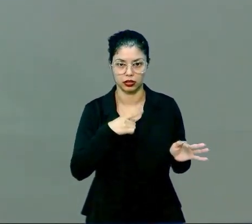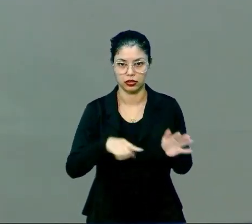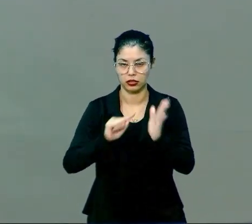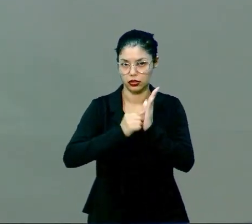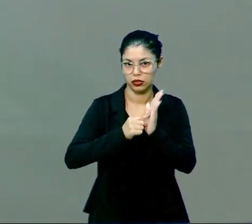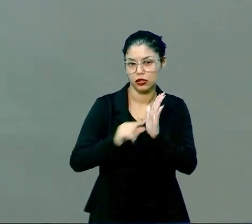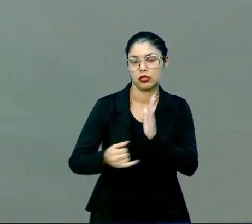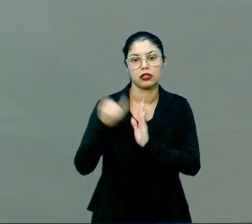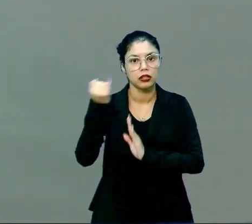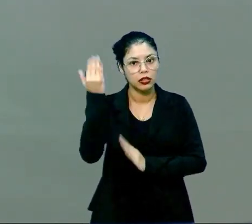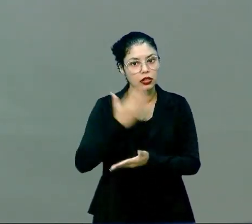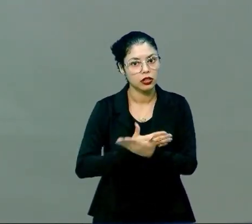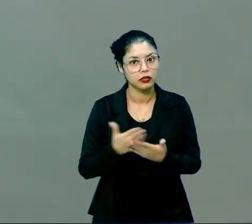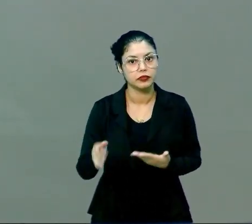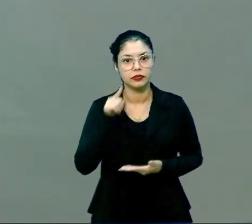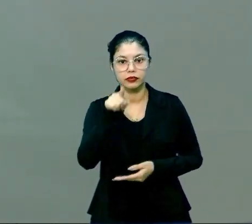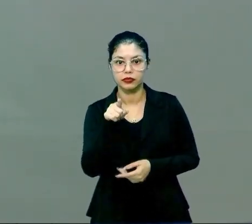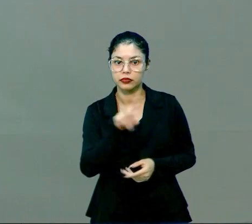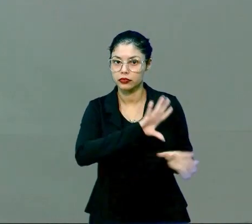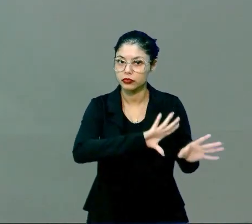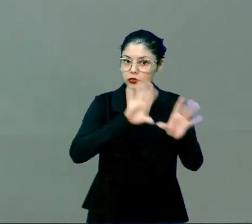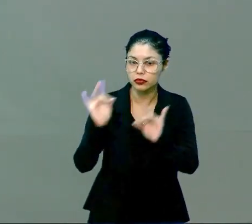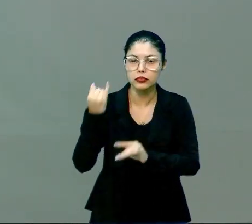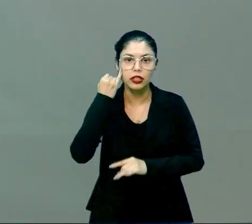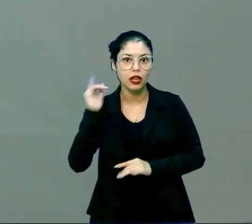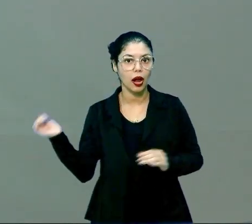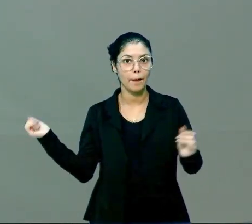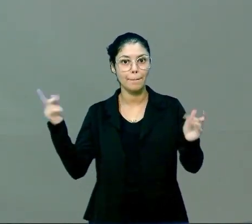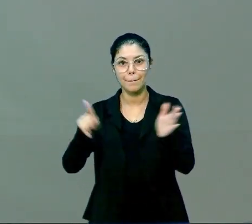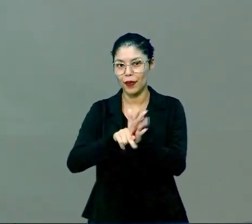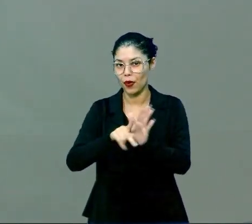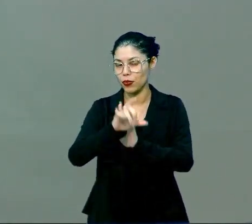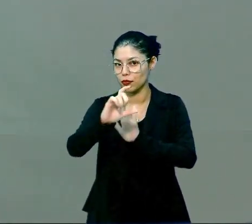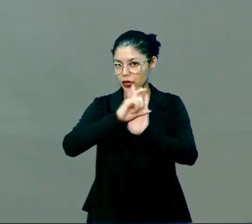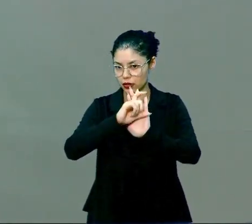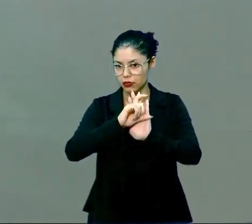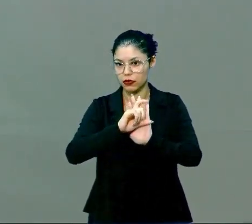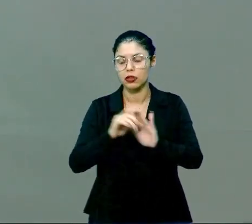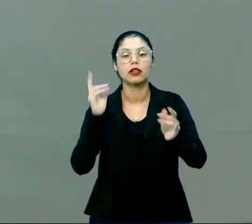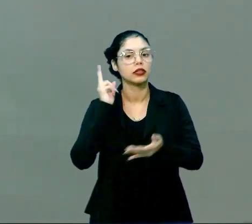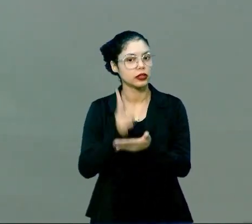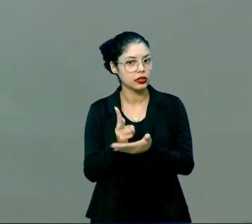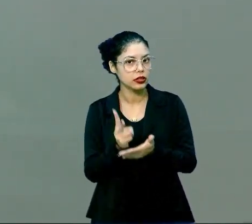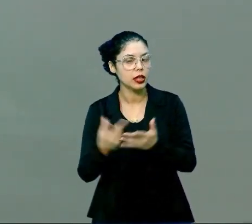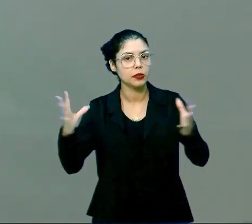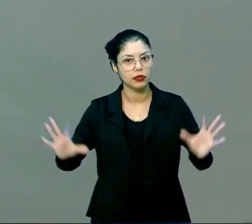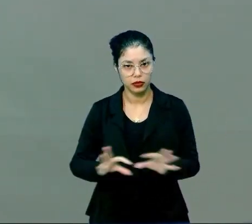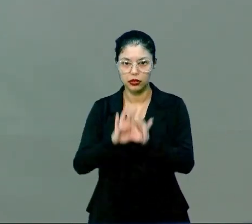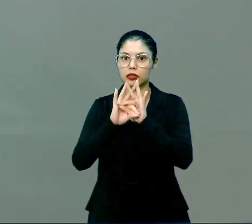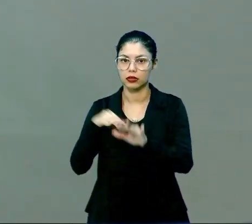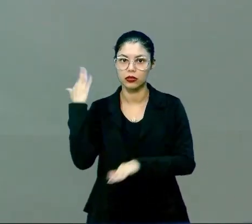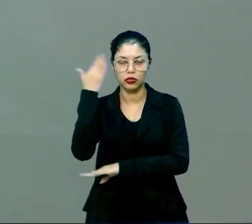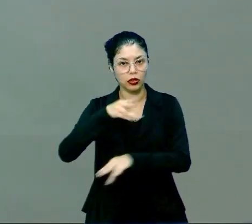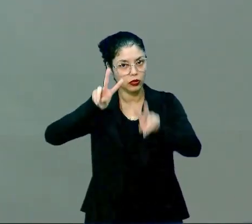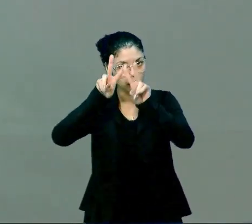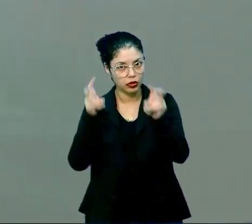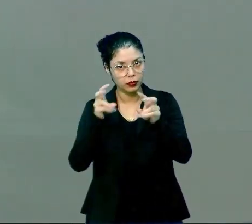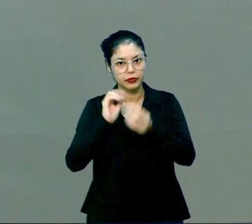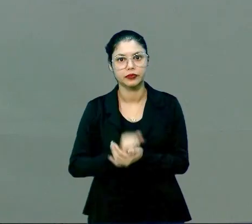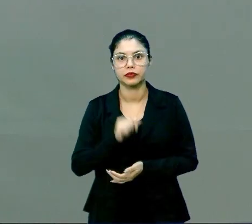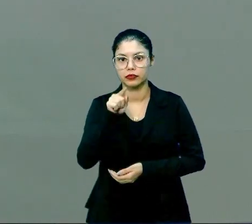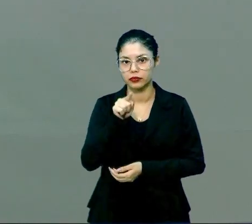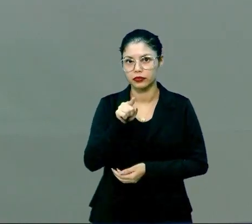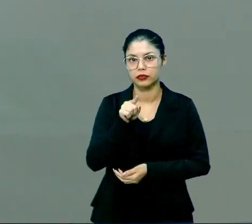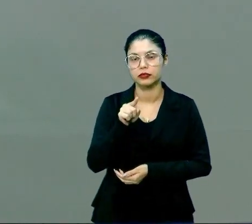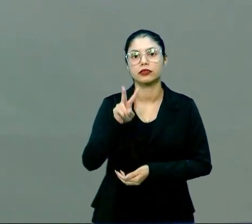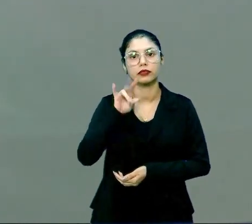nesse tópico frasal inicial, você vai trazer a ideia central do parágrafo, sempre fazendo relação direta com o tema. Ou seja, você